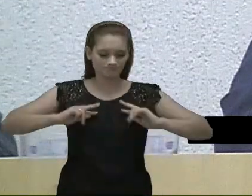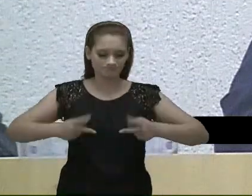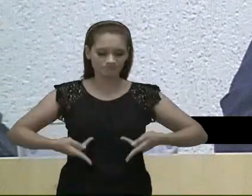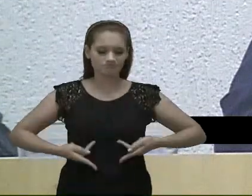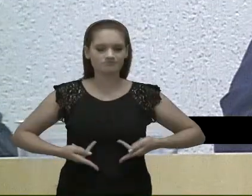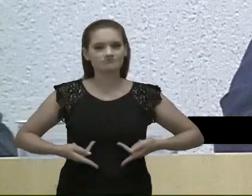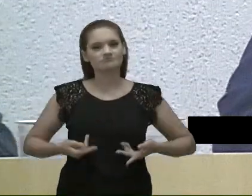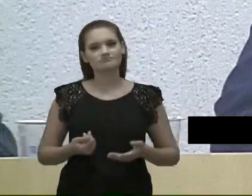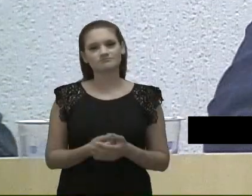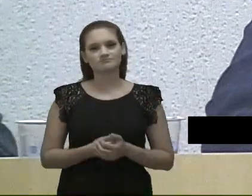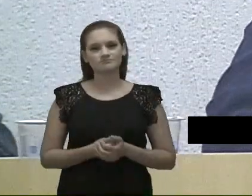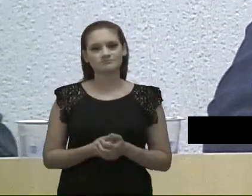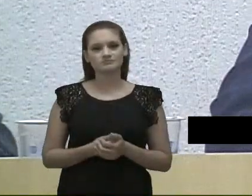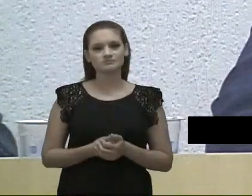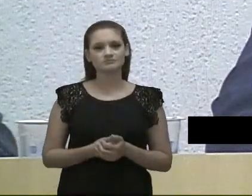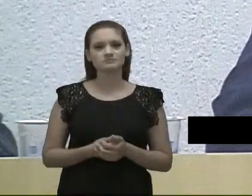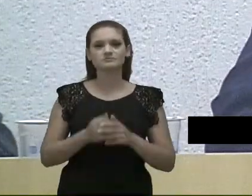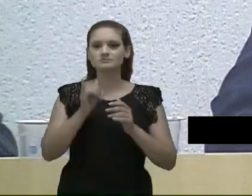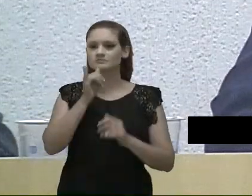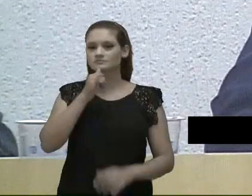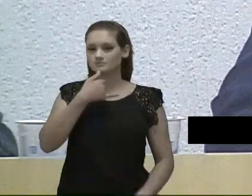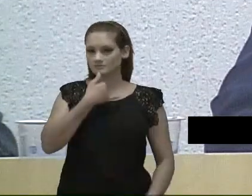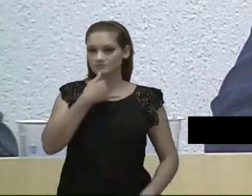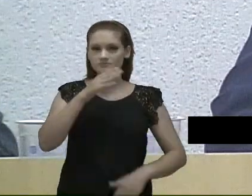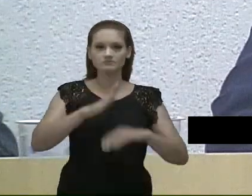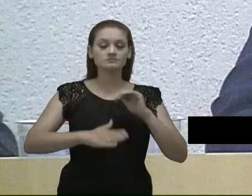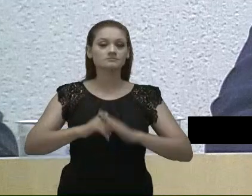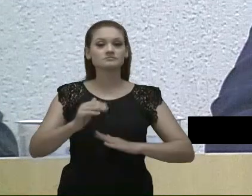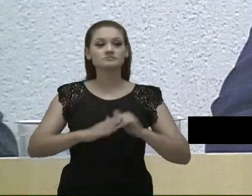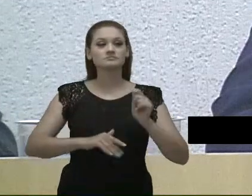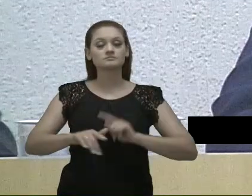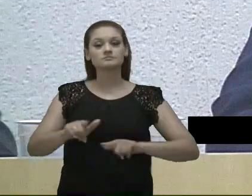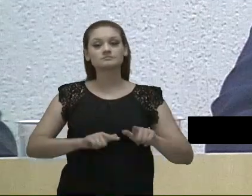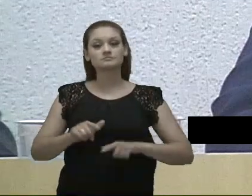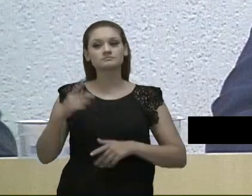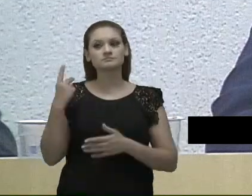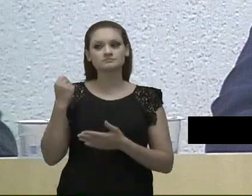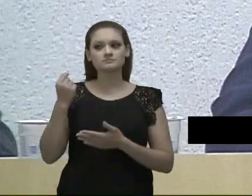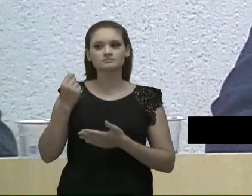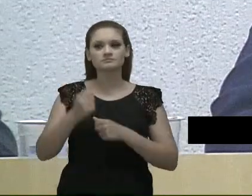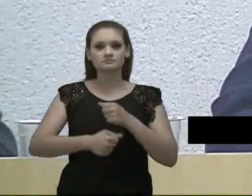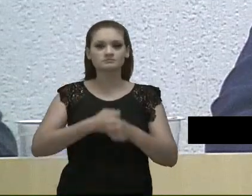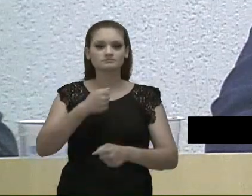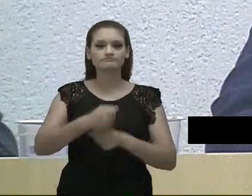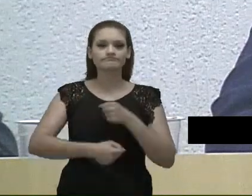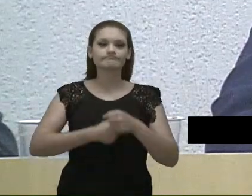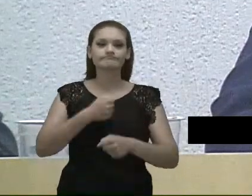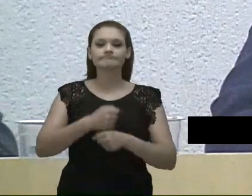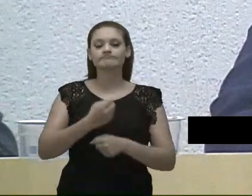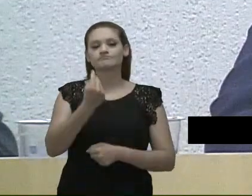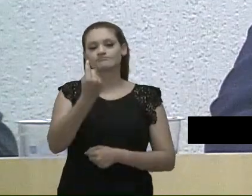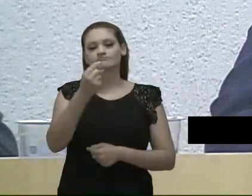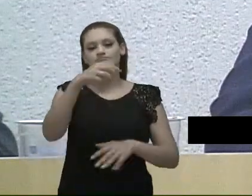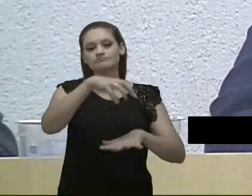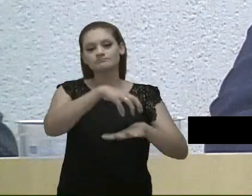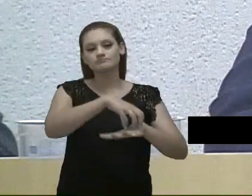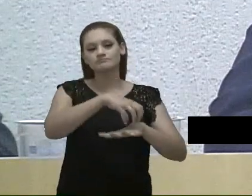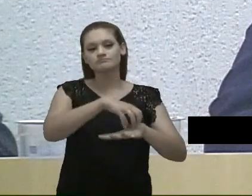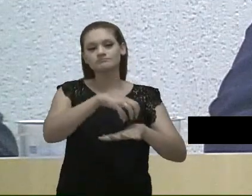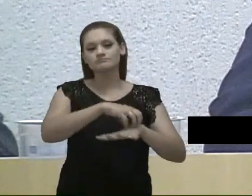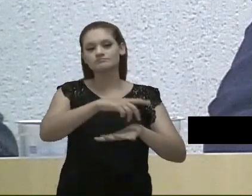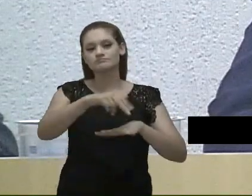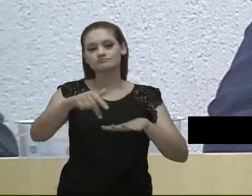ser uma situação bem triste. Uma profissional que trabalhou esse tempo todo, esses anos todos, dedicando a uma unidade, passou por várias